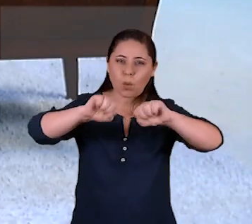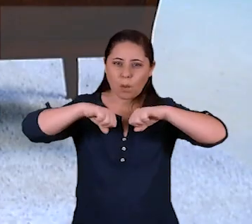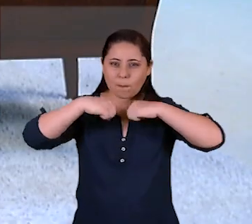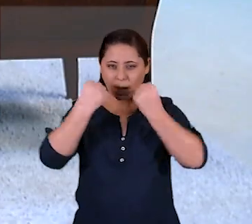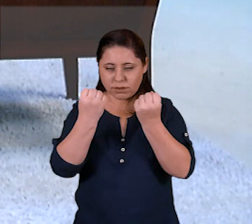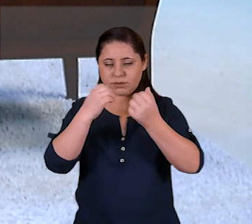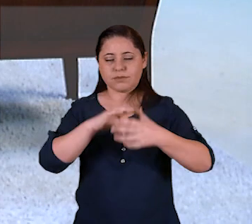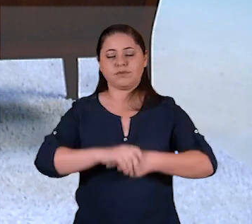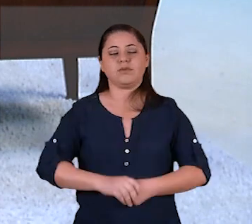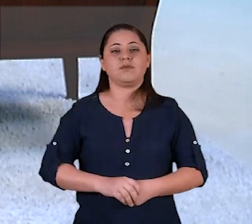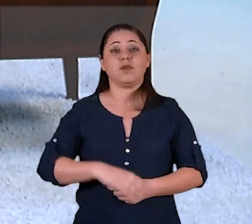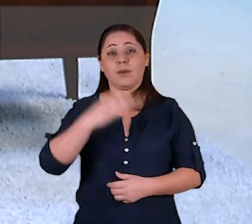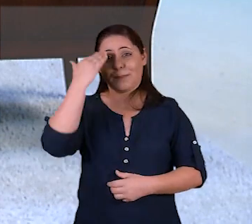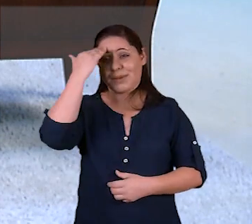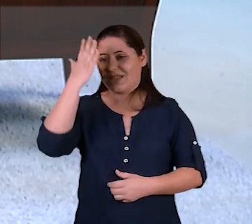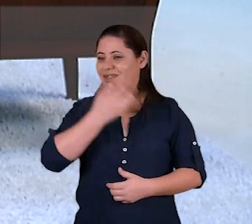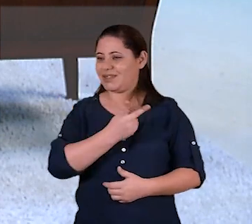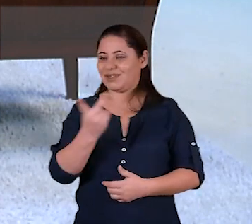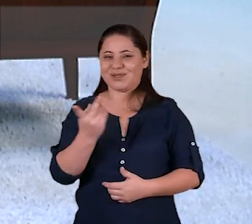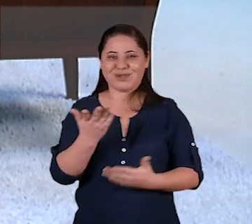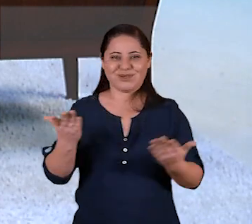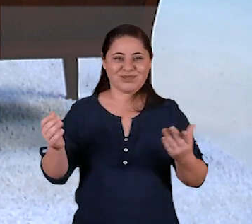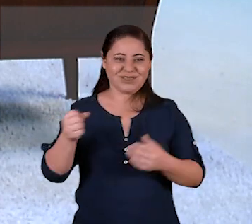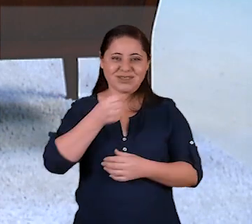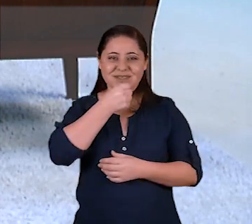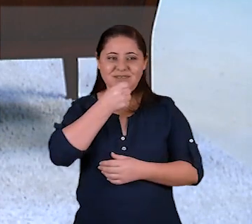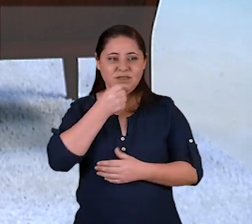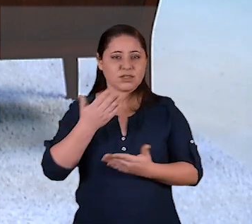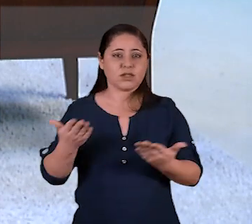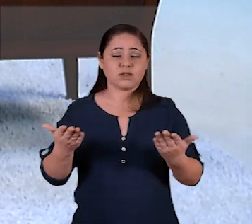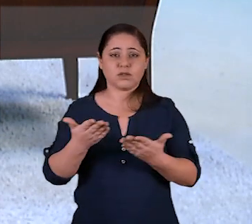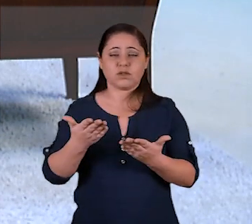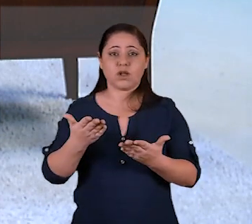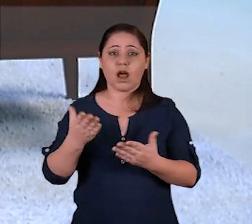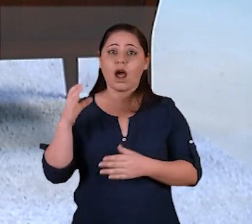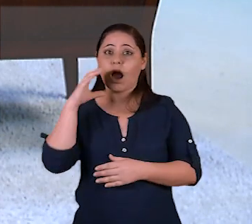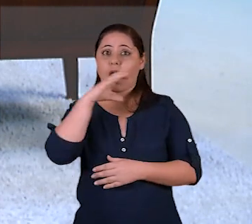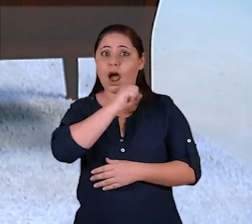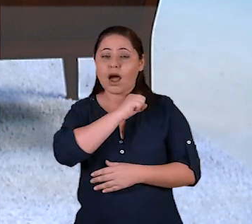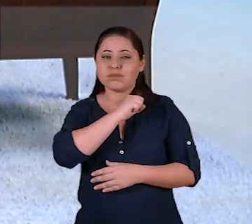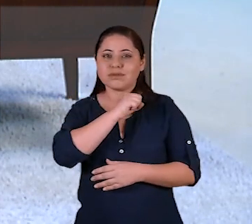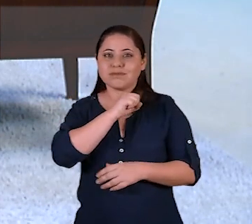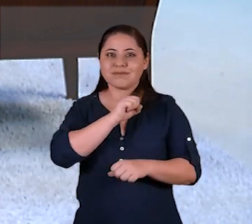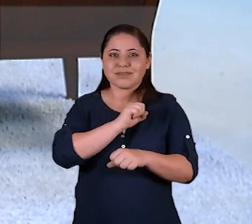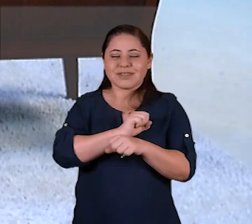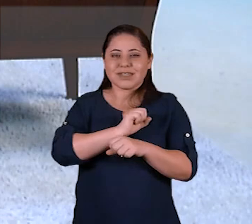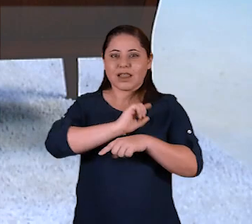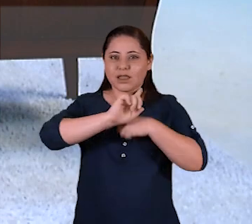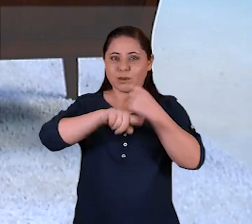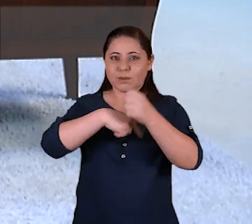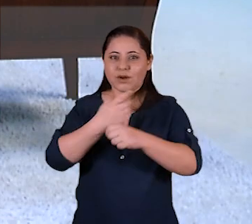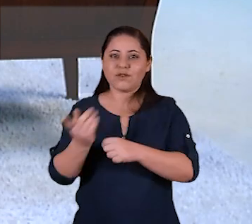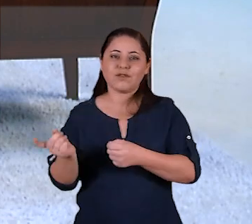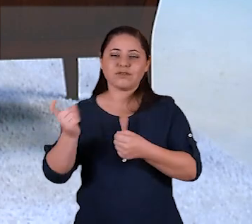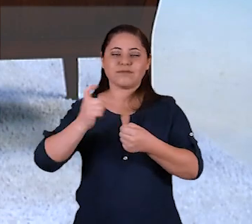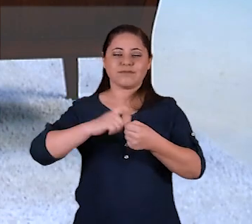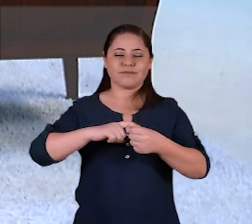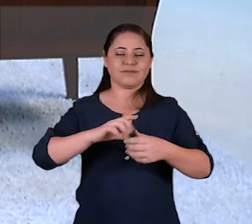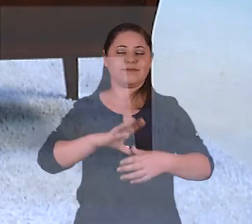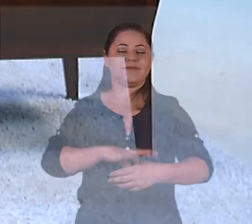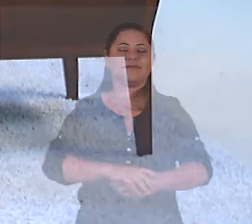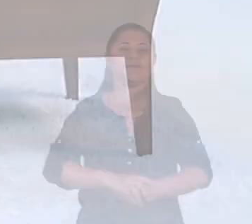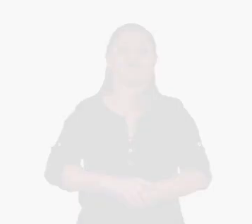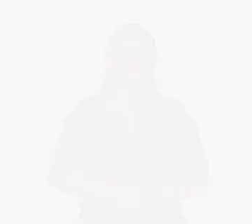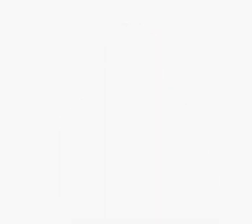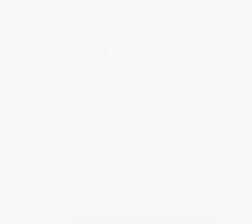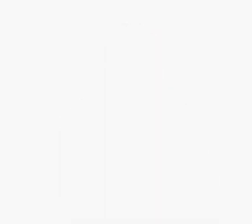combate. Bom, obrigada aqui às nossas duas entrevistadas por enquanto. Nós vamos para um rápido intervalo aqui no Mulheres em Debate e nós já